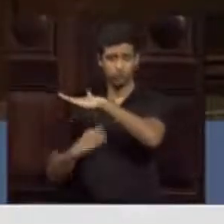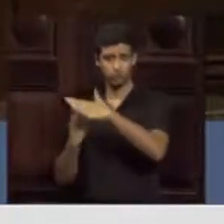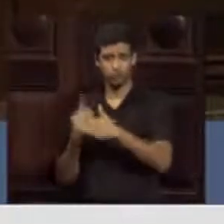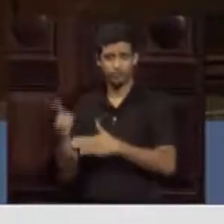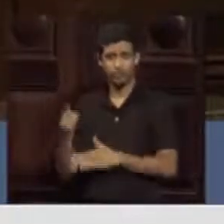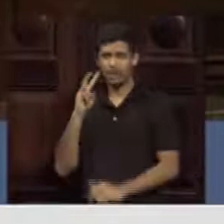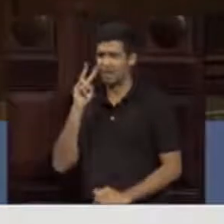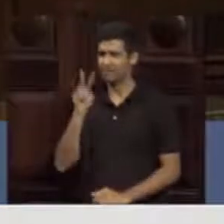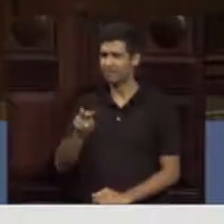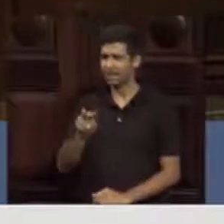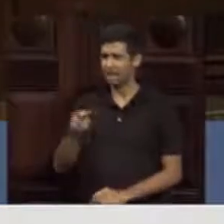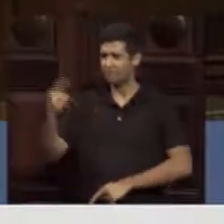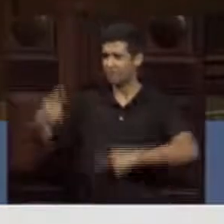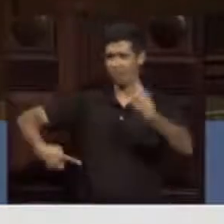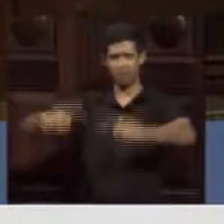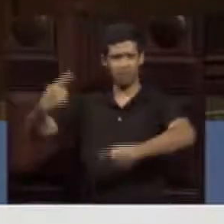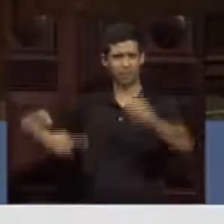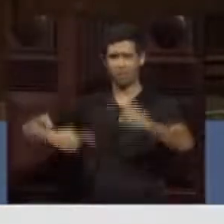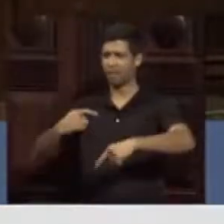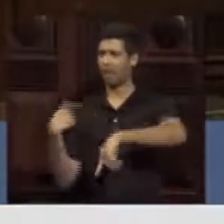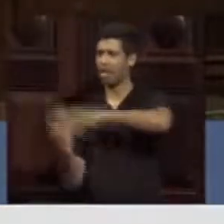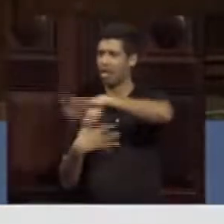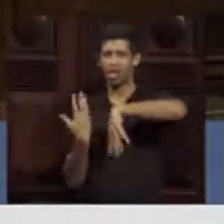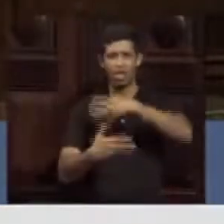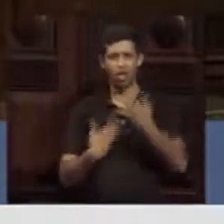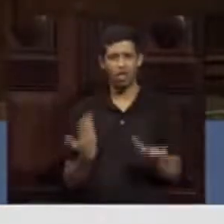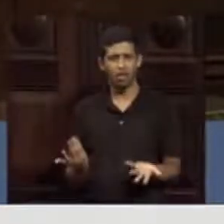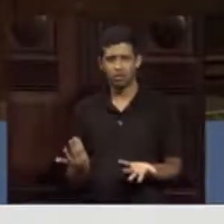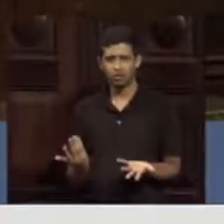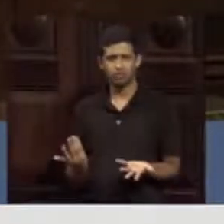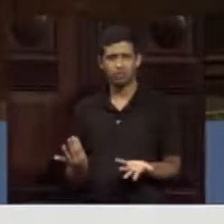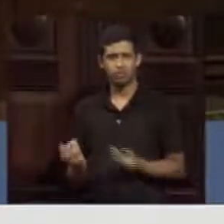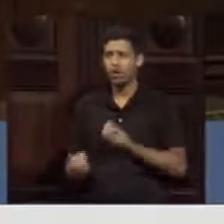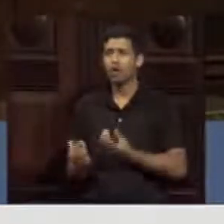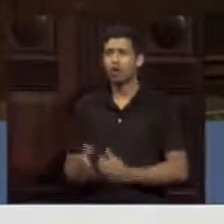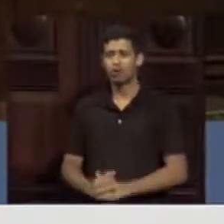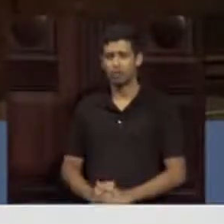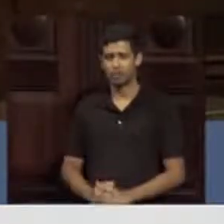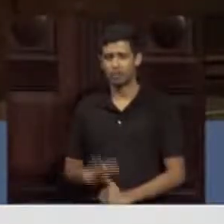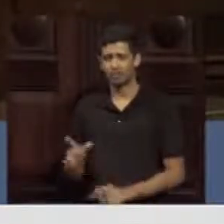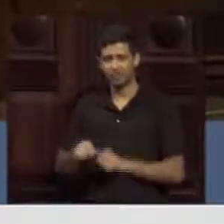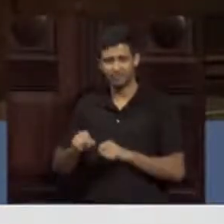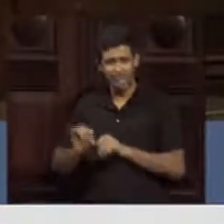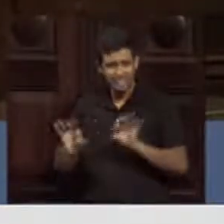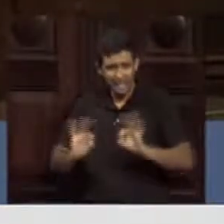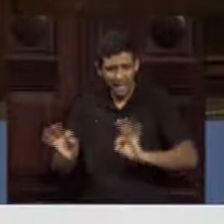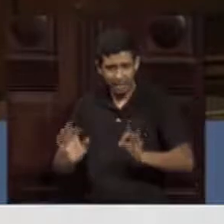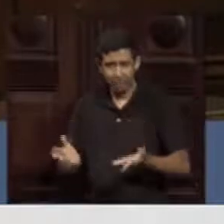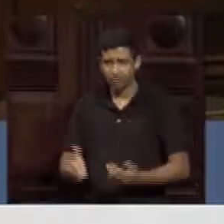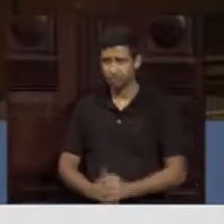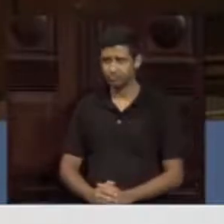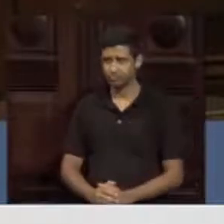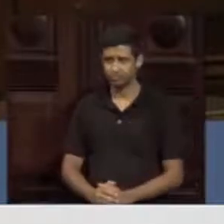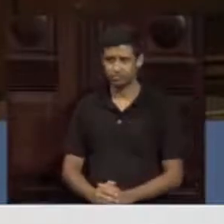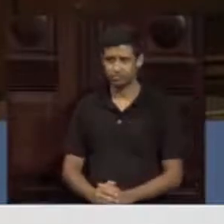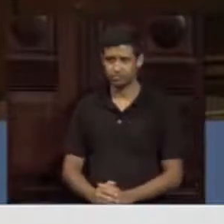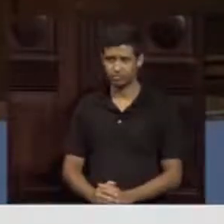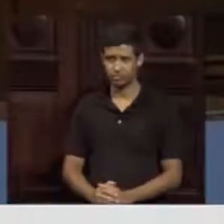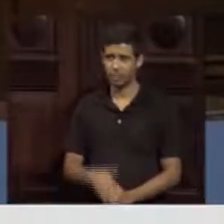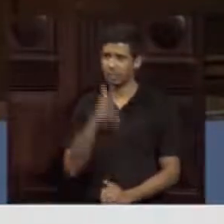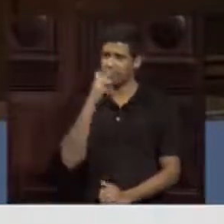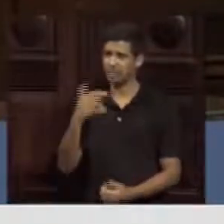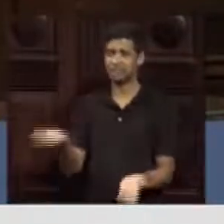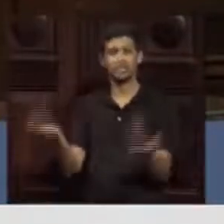a tamanho descoordenação e ataque ao seu próprio governo de maneira absolutamente